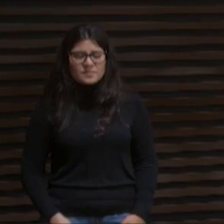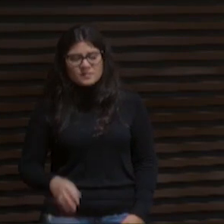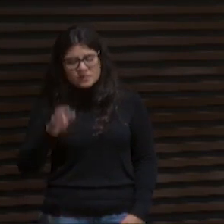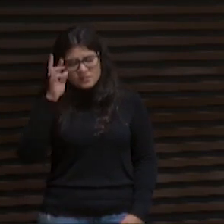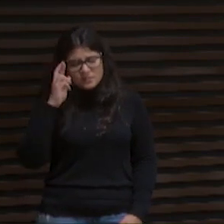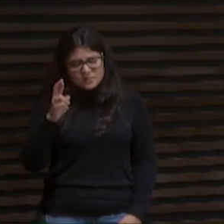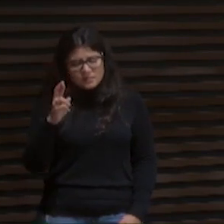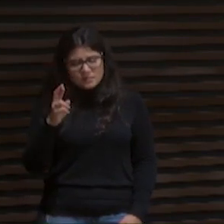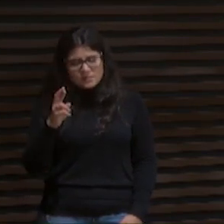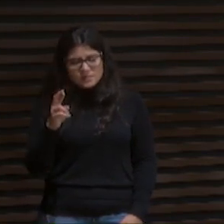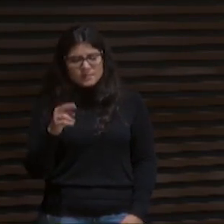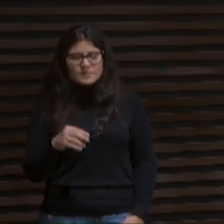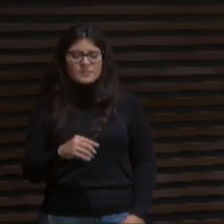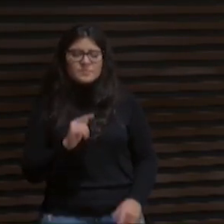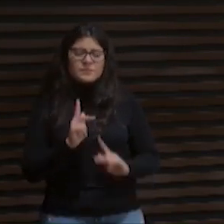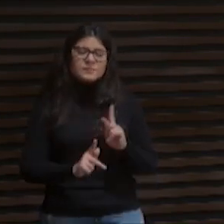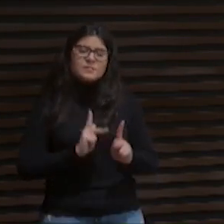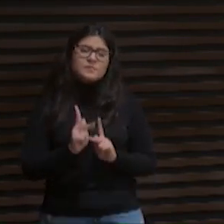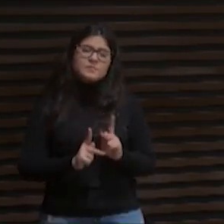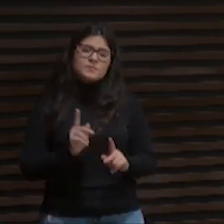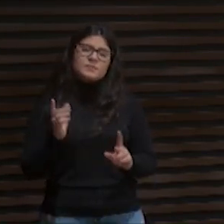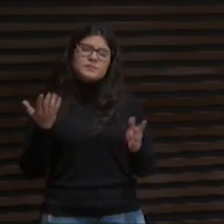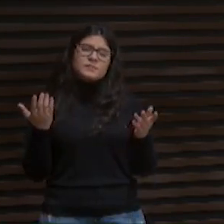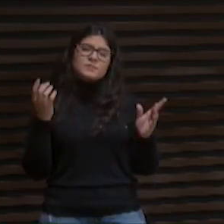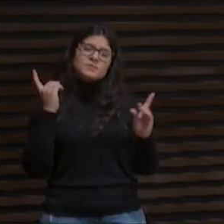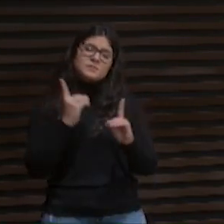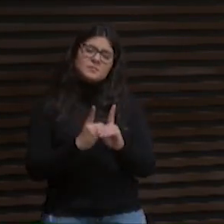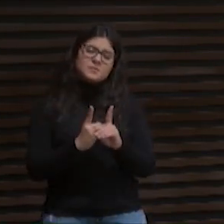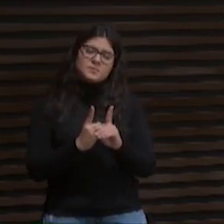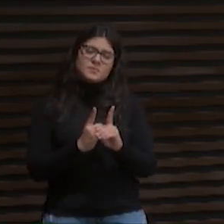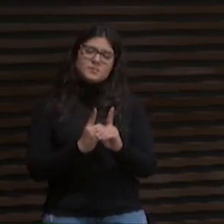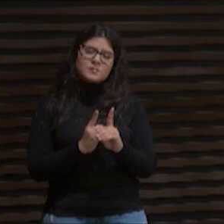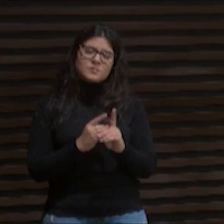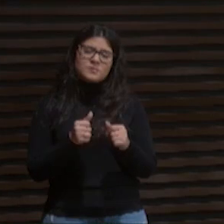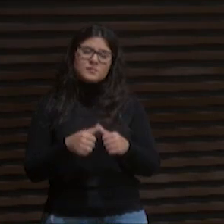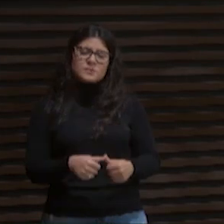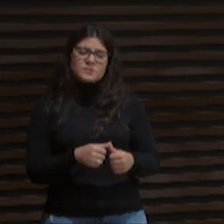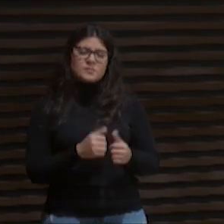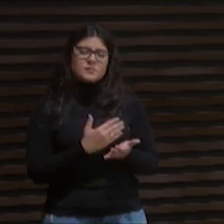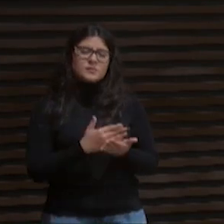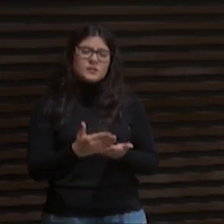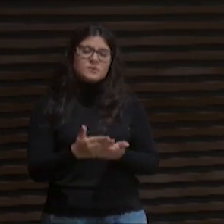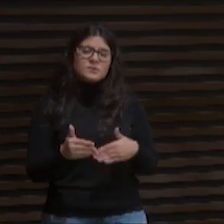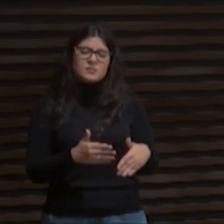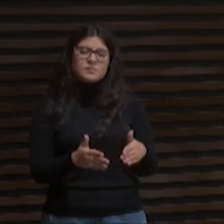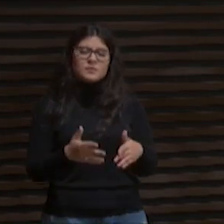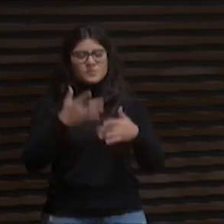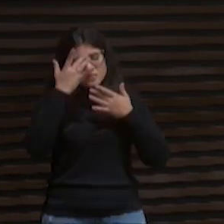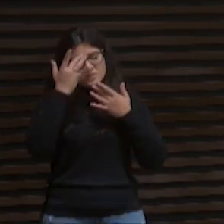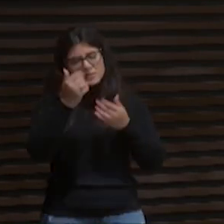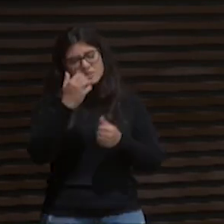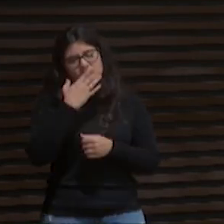Senhor, aqueles que, uma vez encontrado, estão no início da caminhada, fortaleça-os, ó